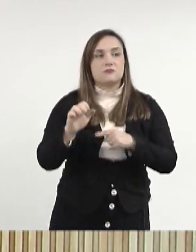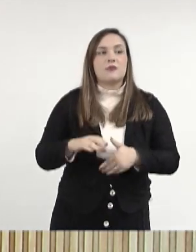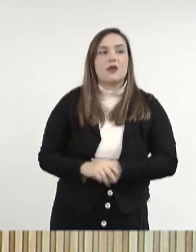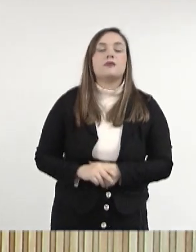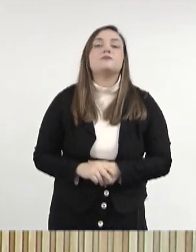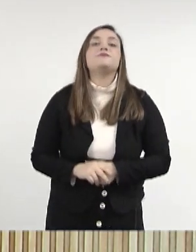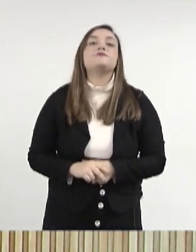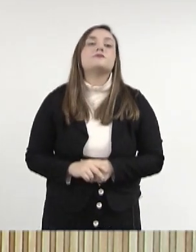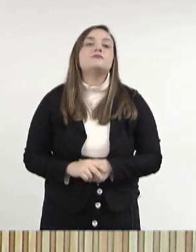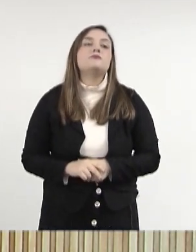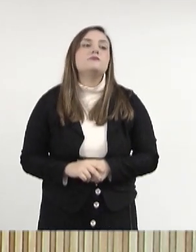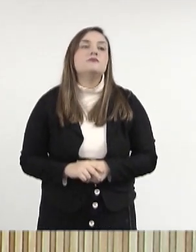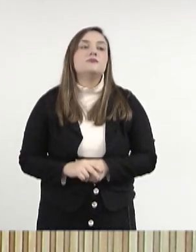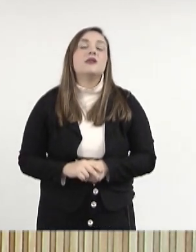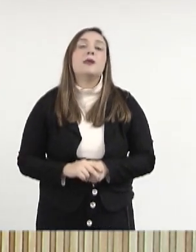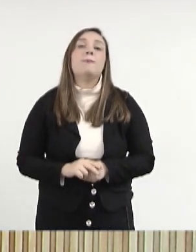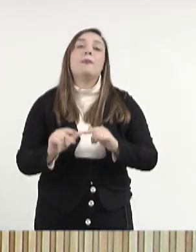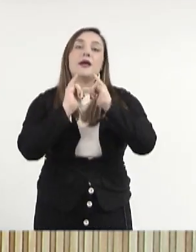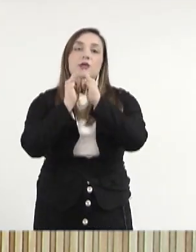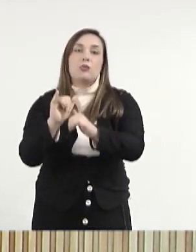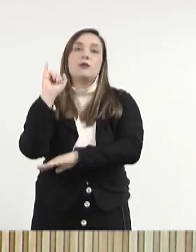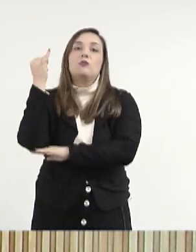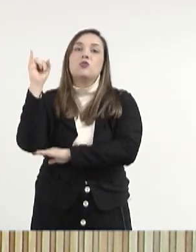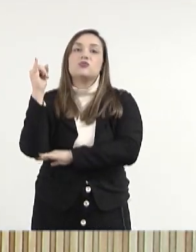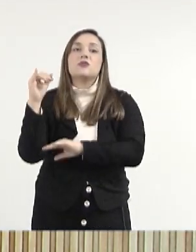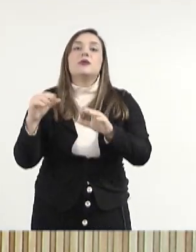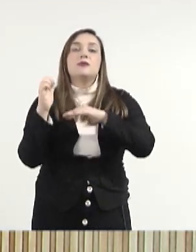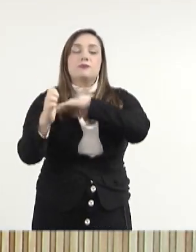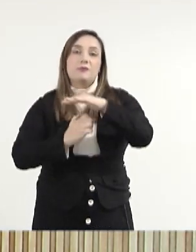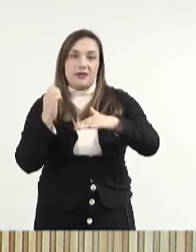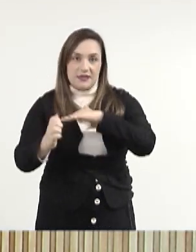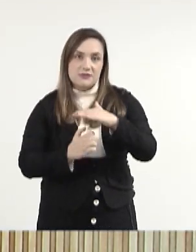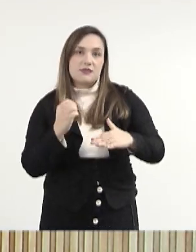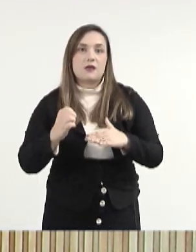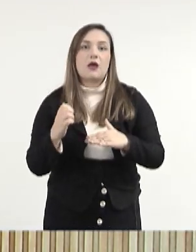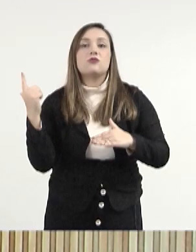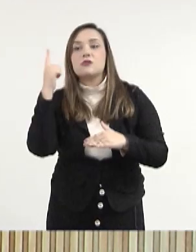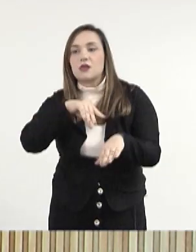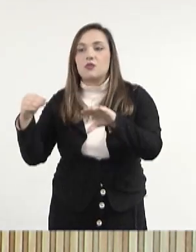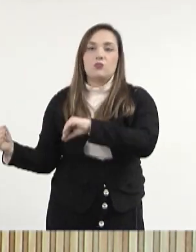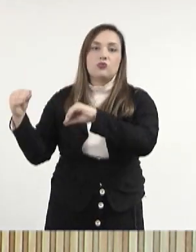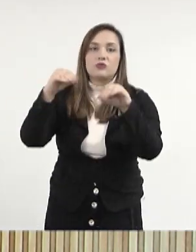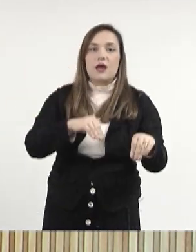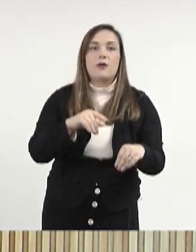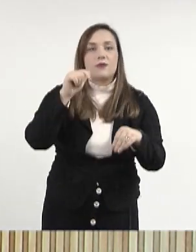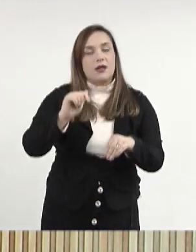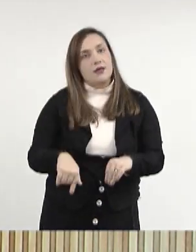incentivos fiscais para que as empresas atuem aqui em Mato Grosso do Sul em troca de ações